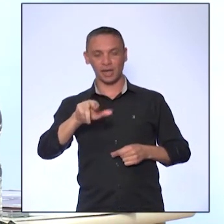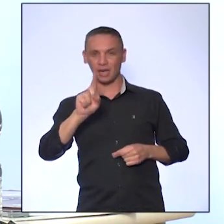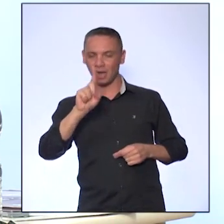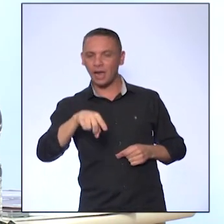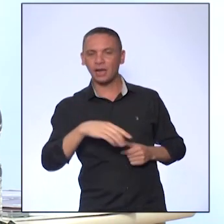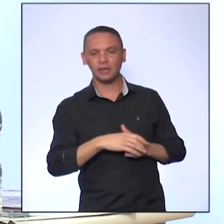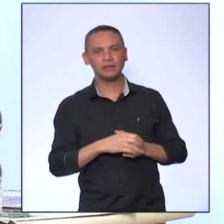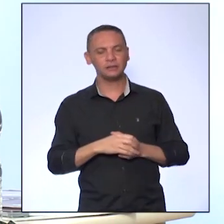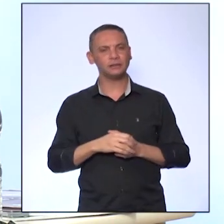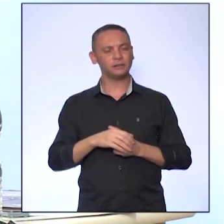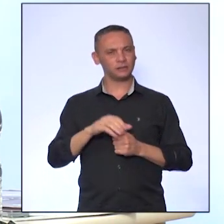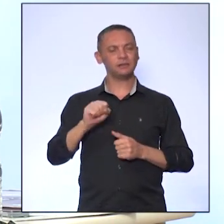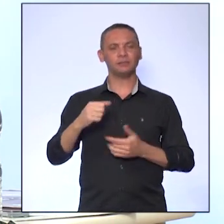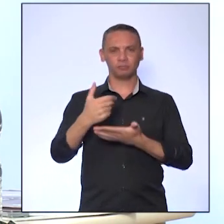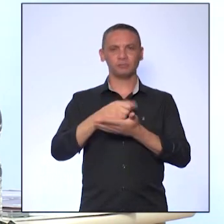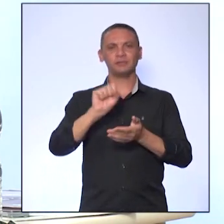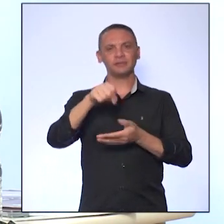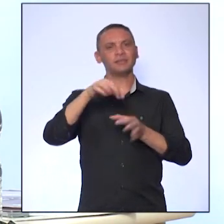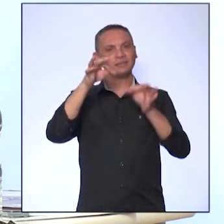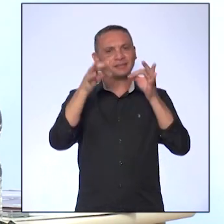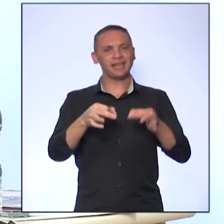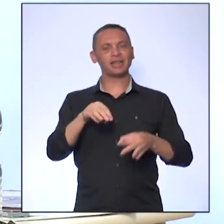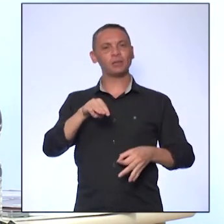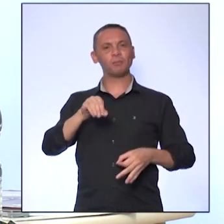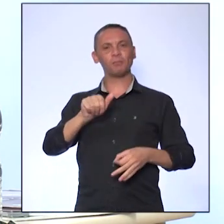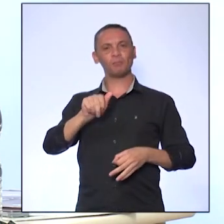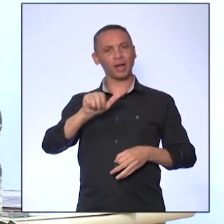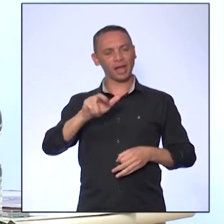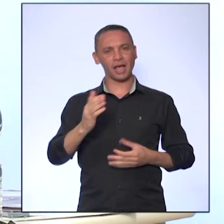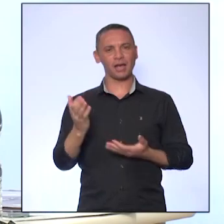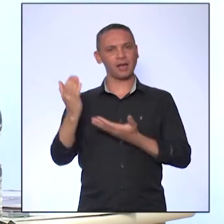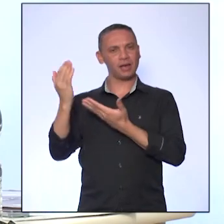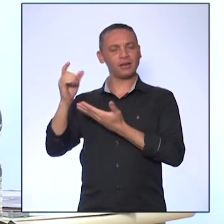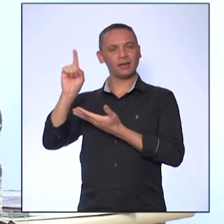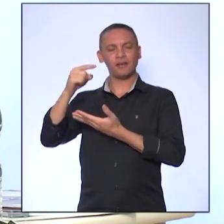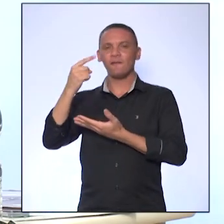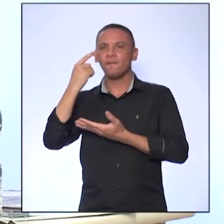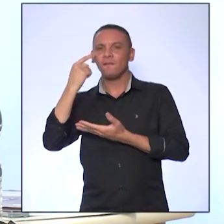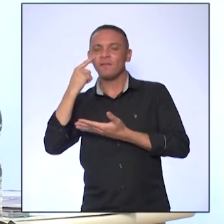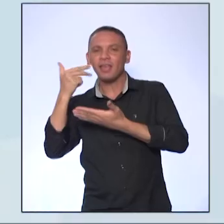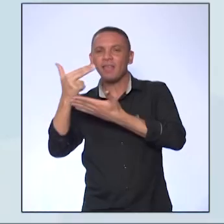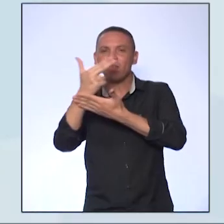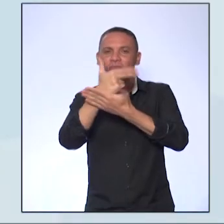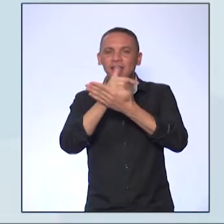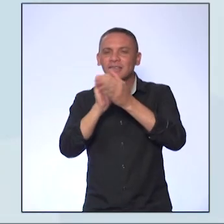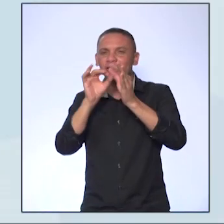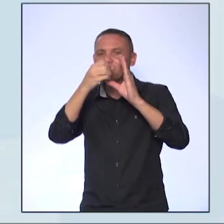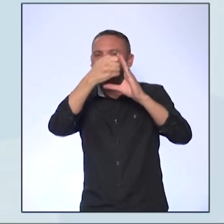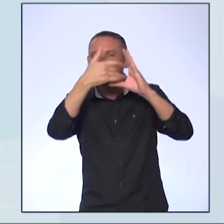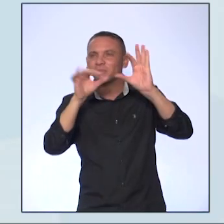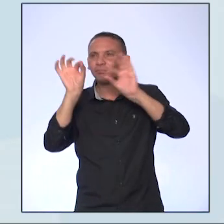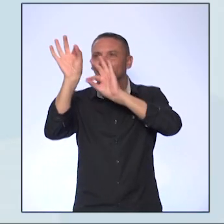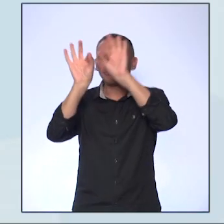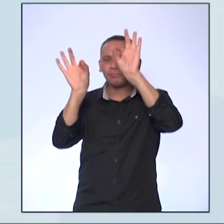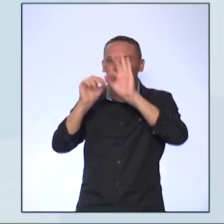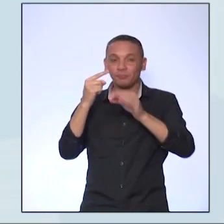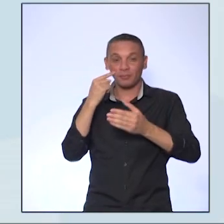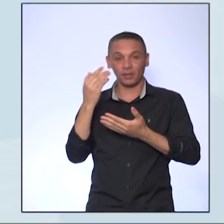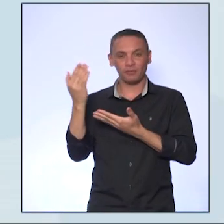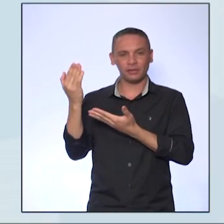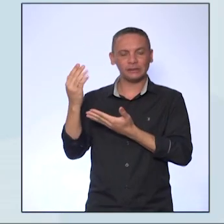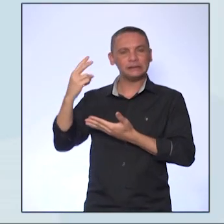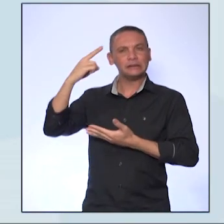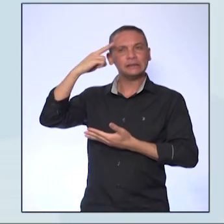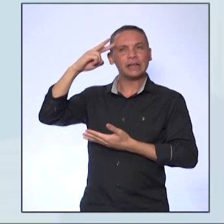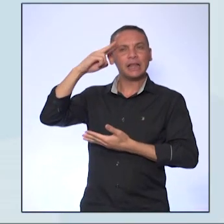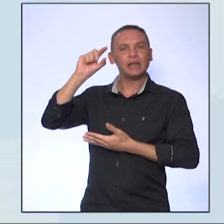um mangá. Está dentro do que eu ia perguntar. Vamos observar os traços desse desenho. Este desenho te